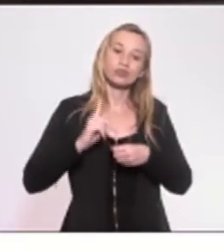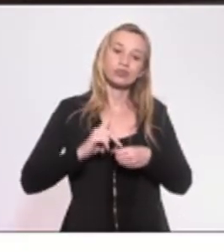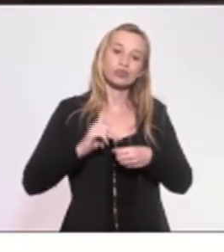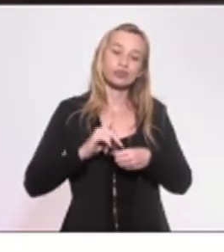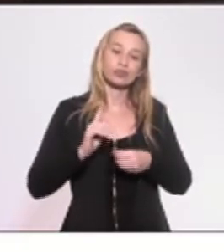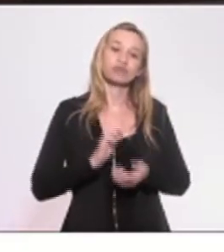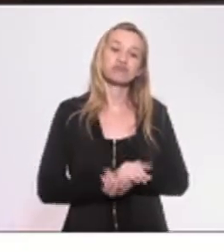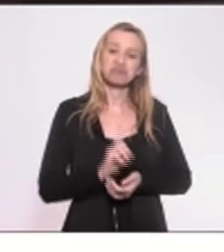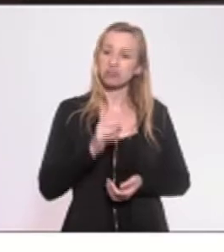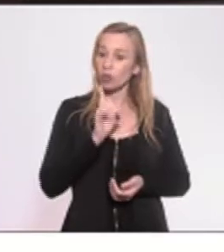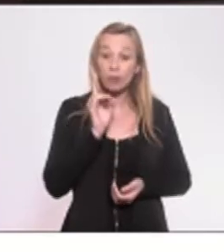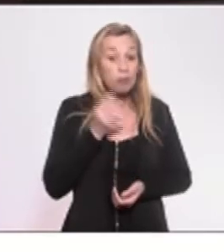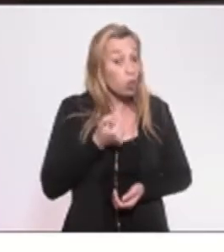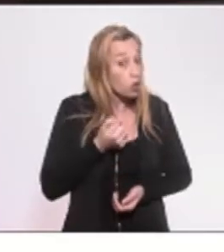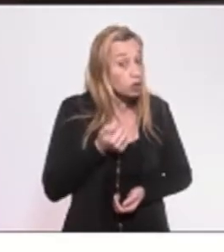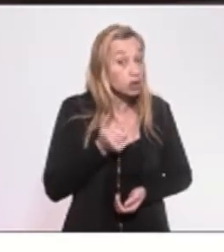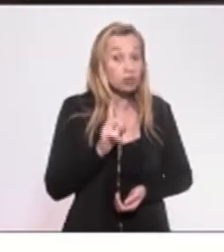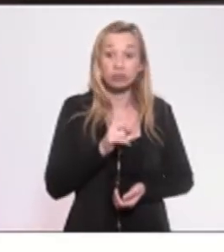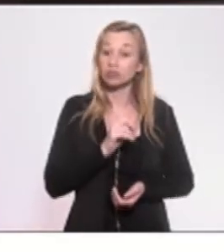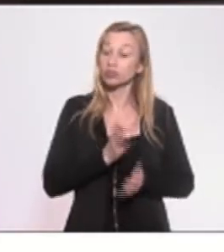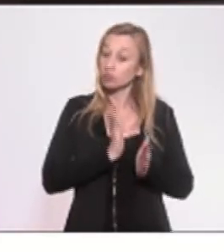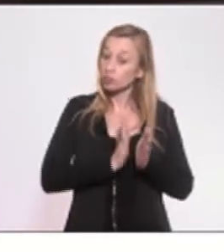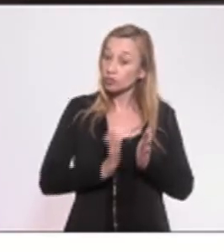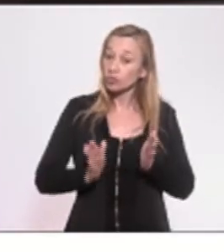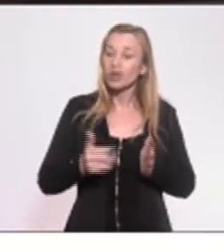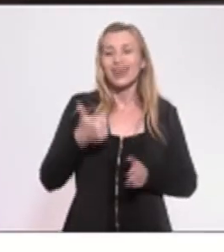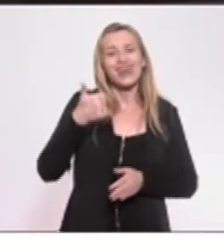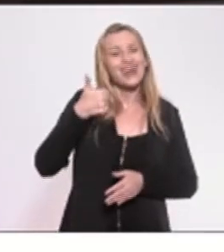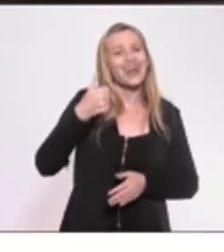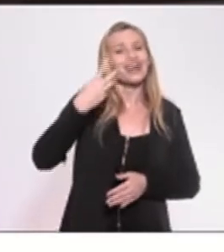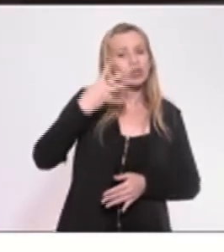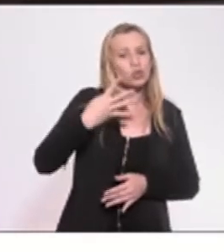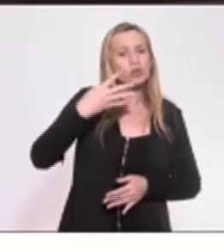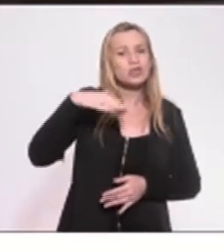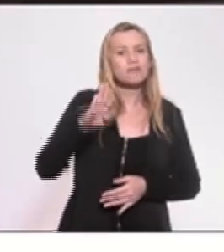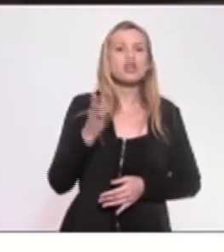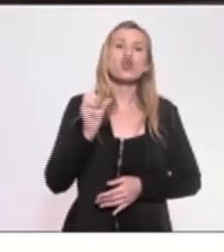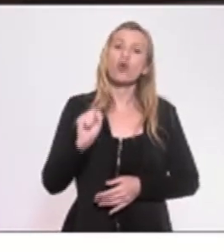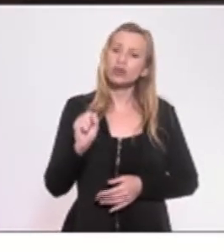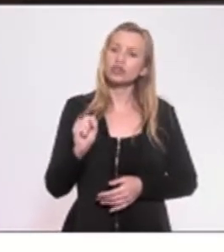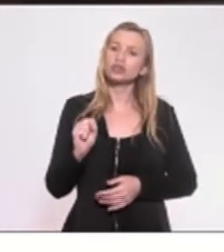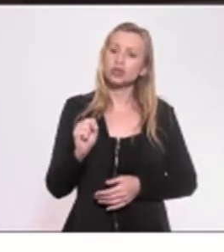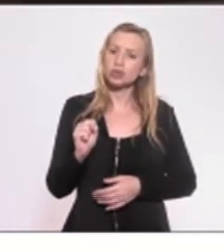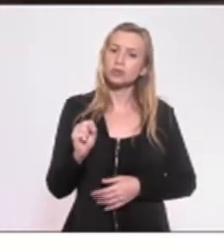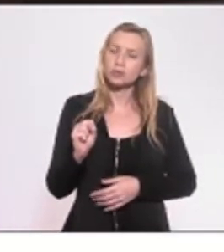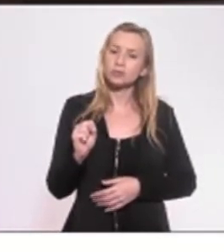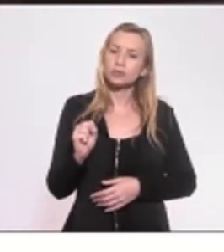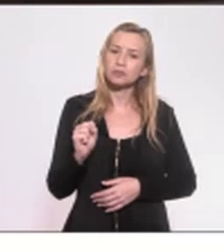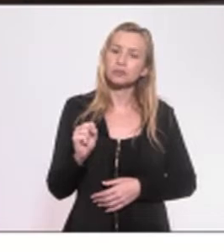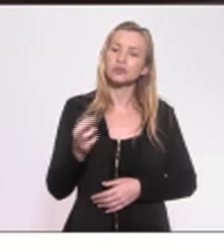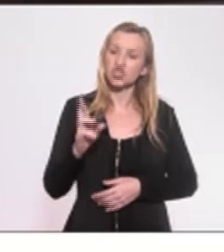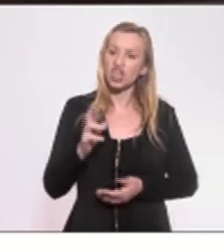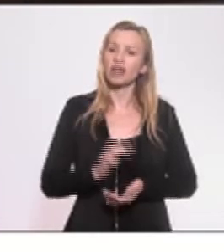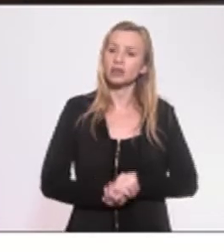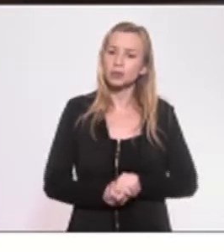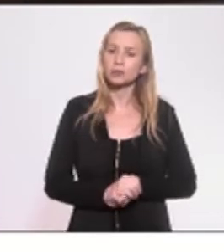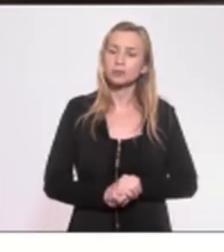que não é pouca. Hoje está na ordem de 14 bilhões de